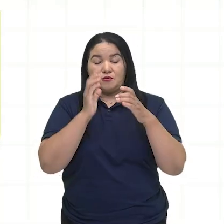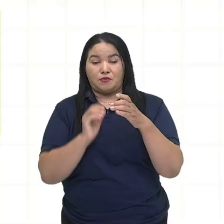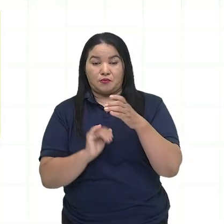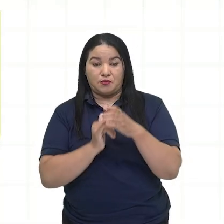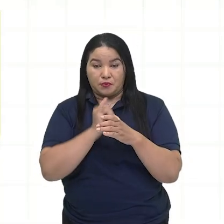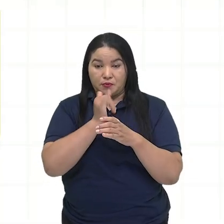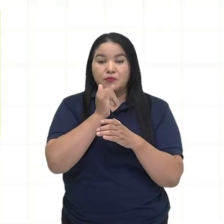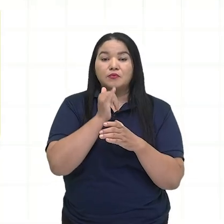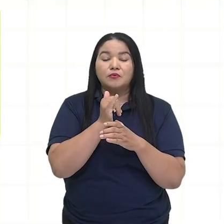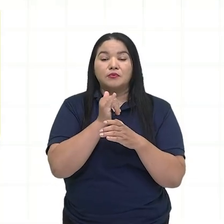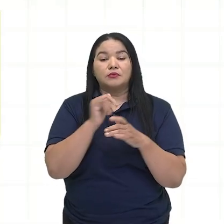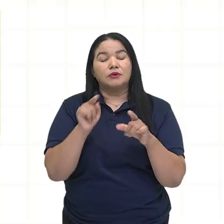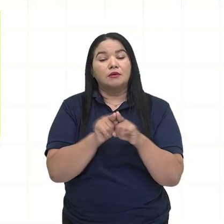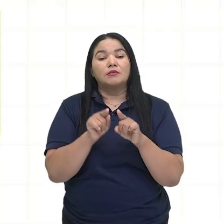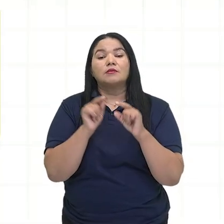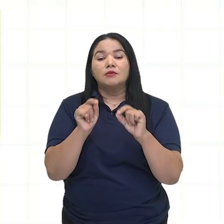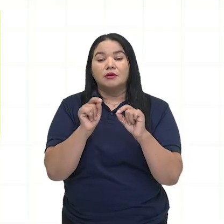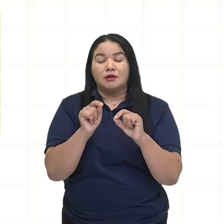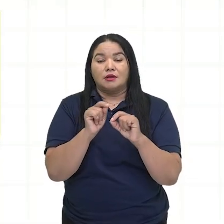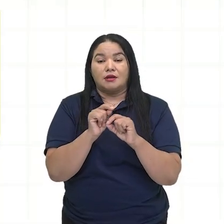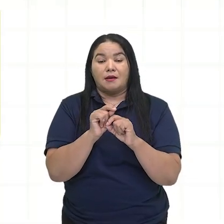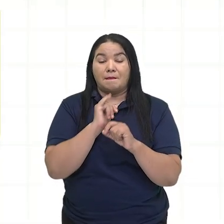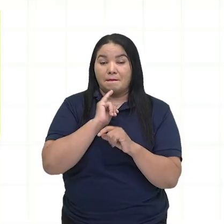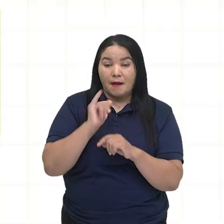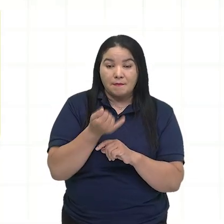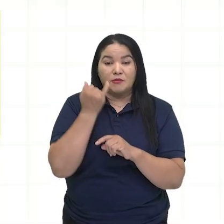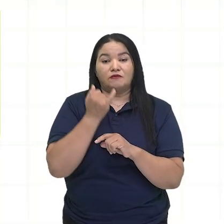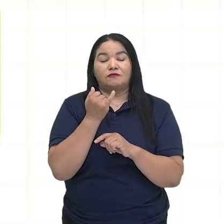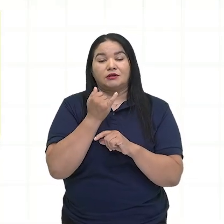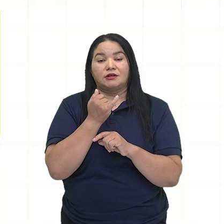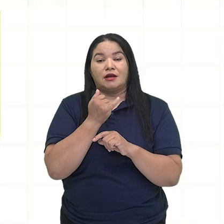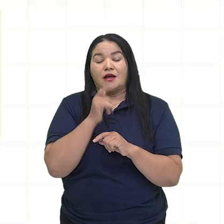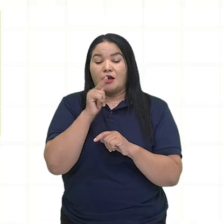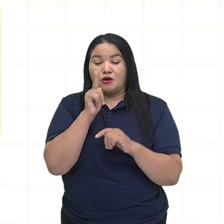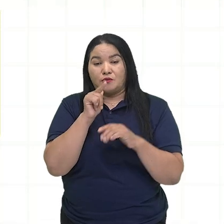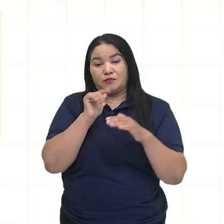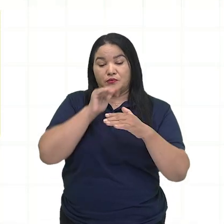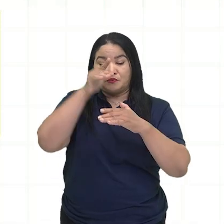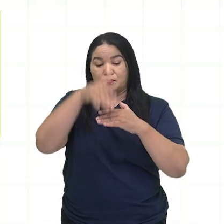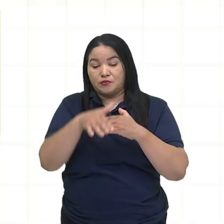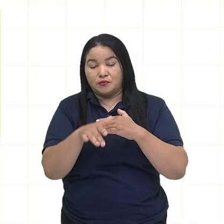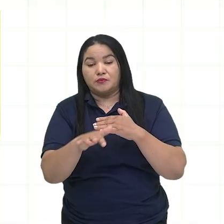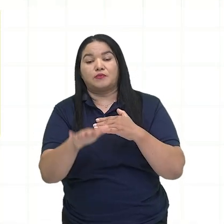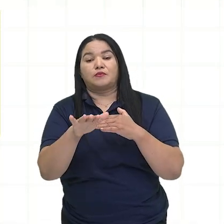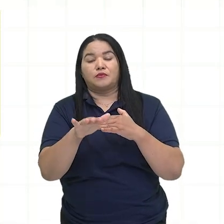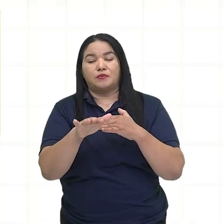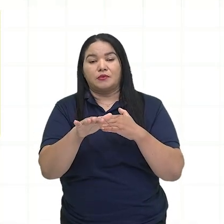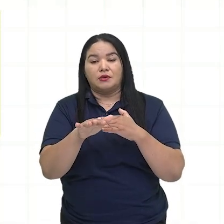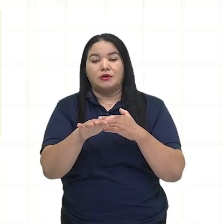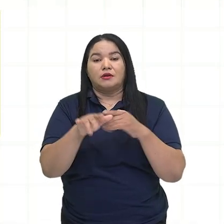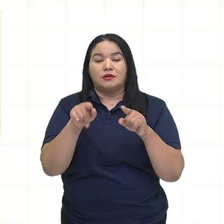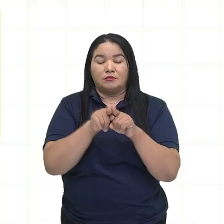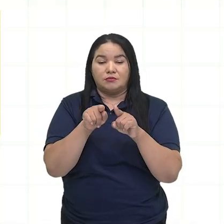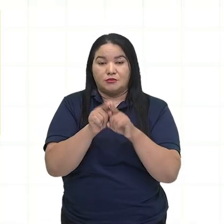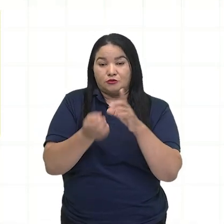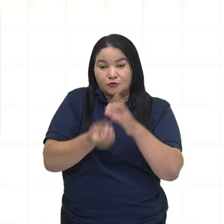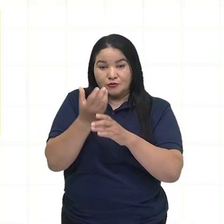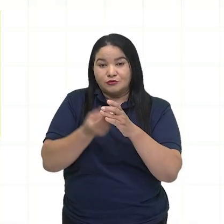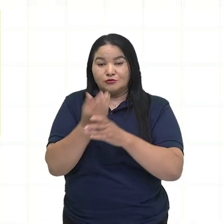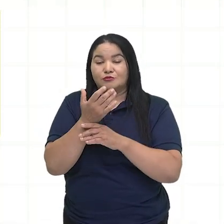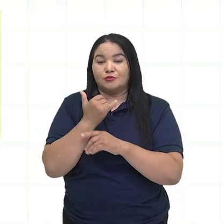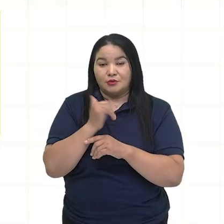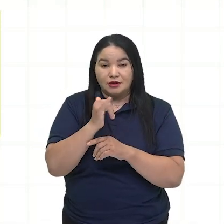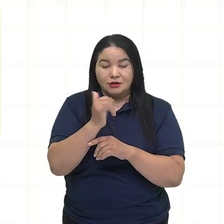hidrelétricas, justamente para aproveitar essa queda d'água e gerar, né, eletricidade com